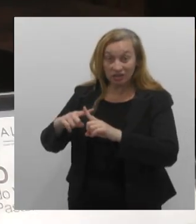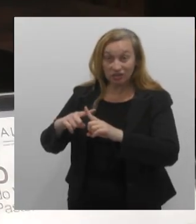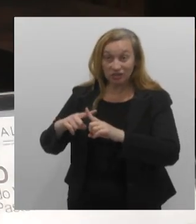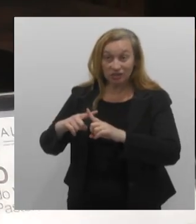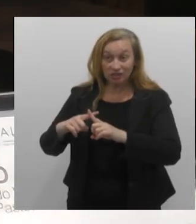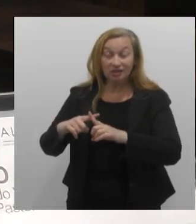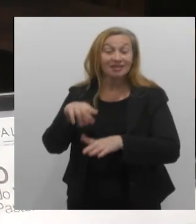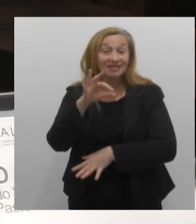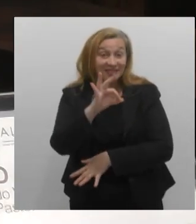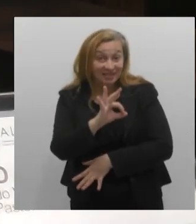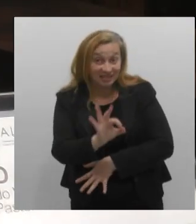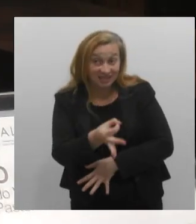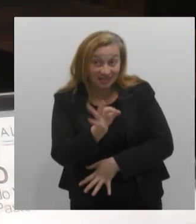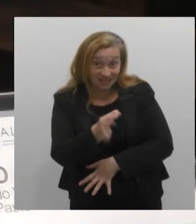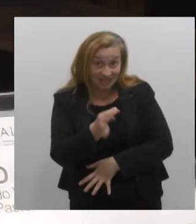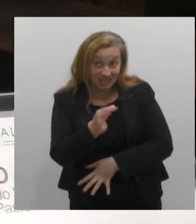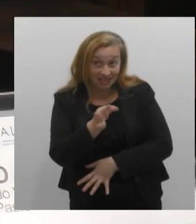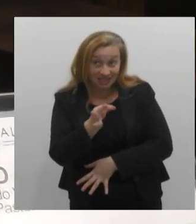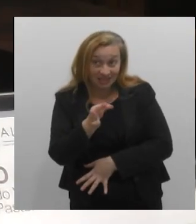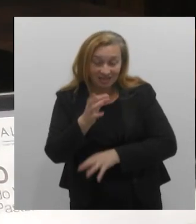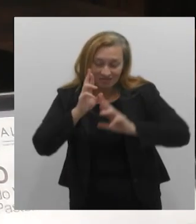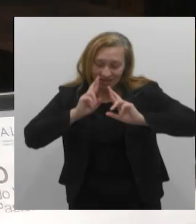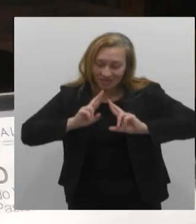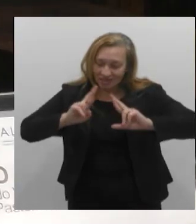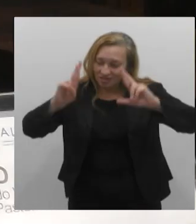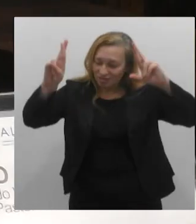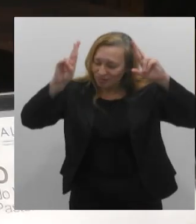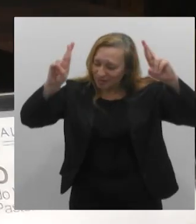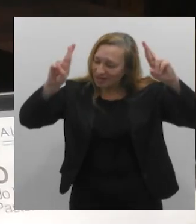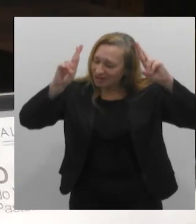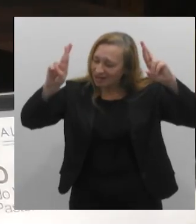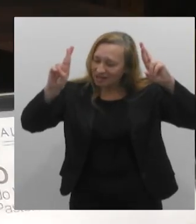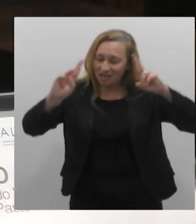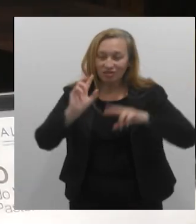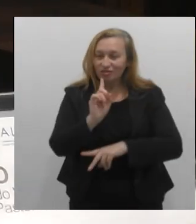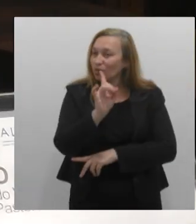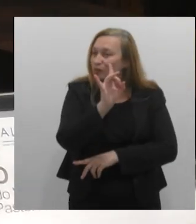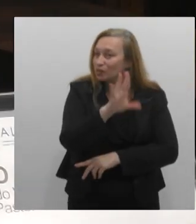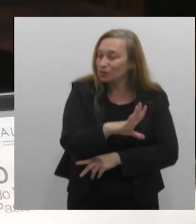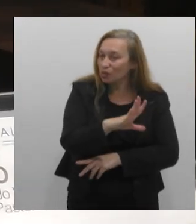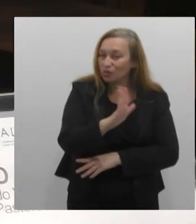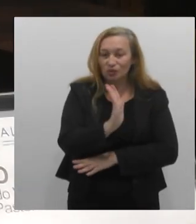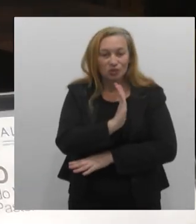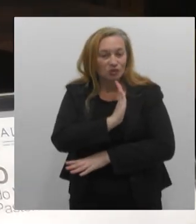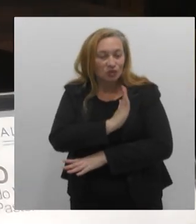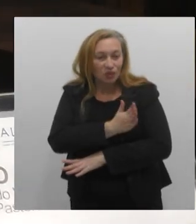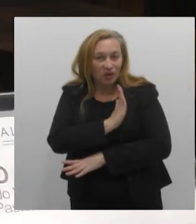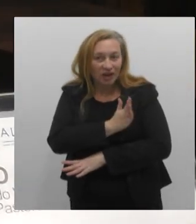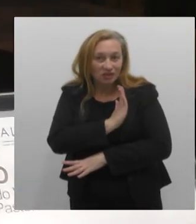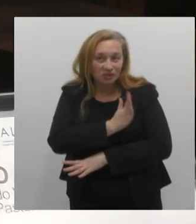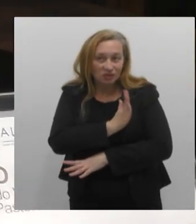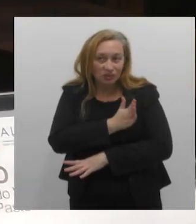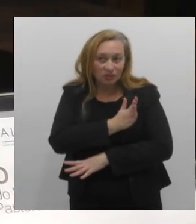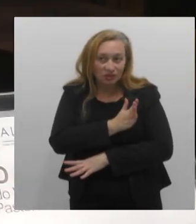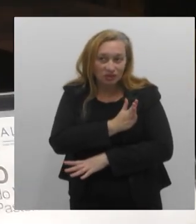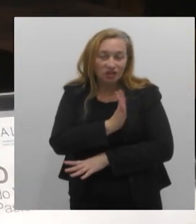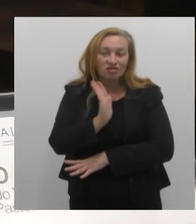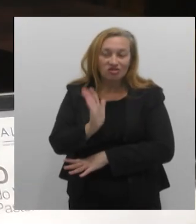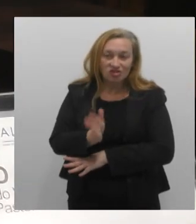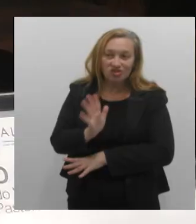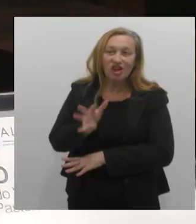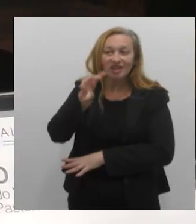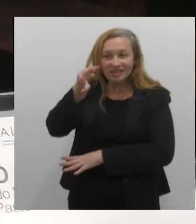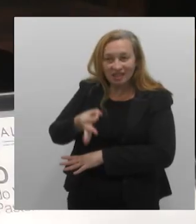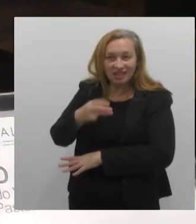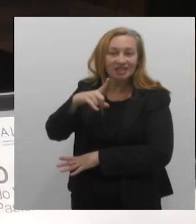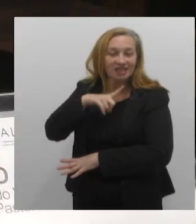faça, de fato, esperançar não só os corações daqueles que já têm a